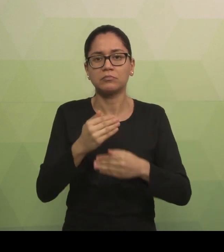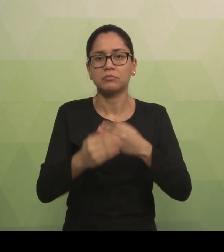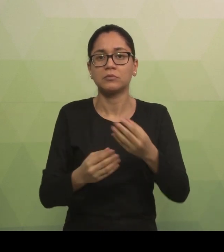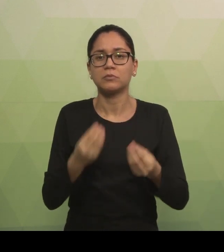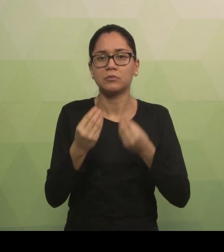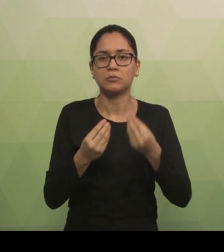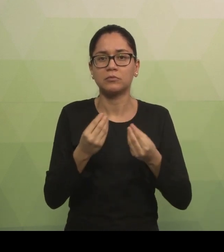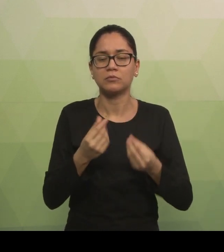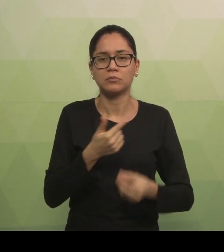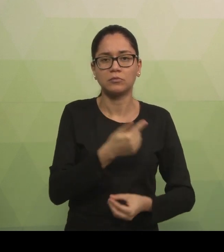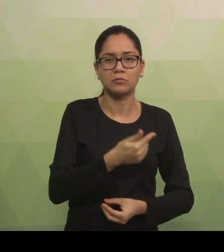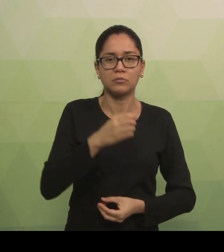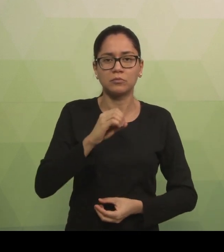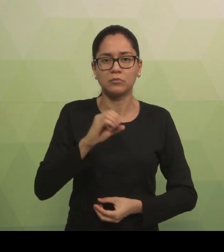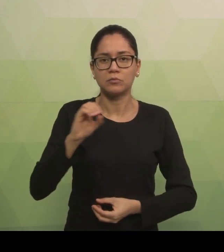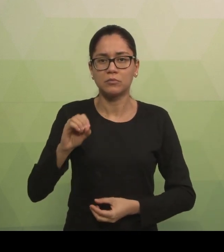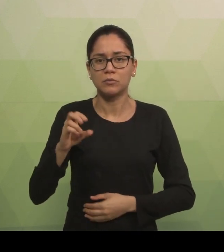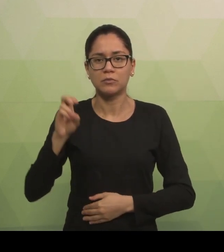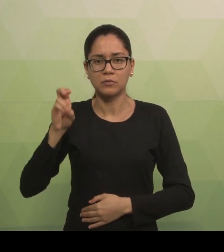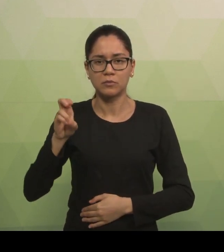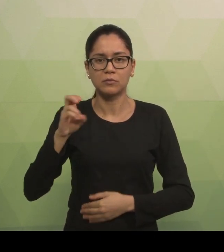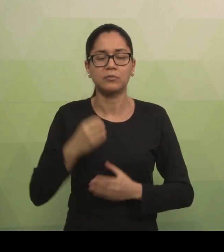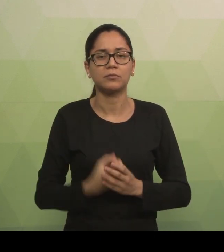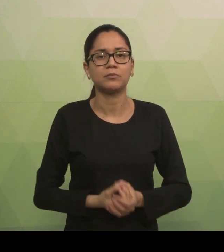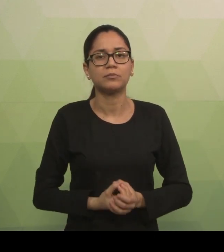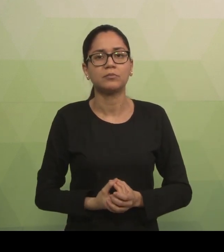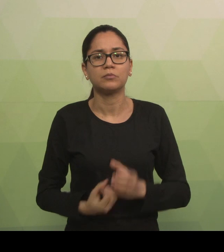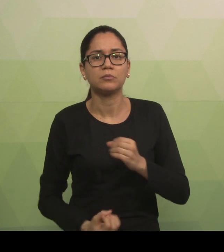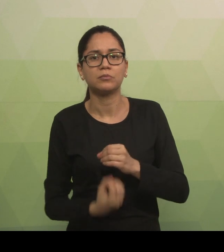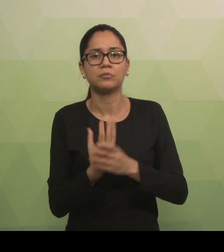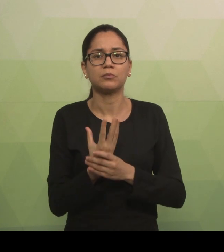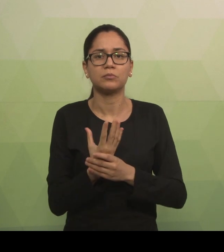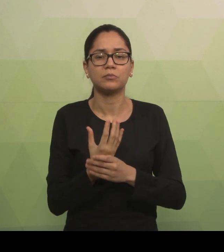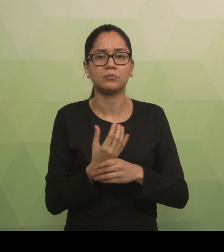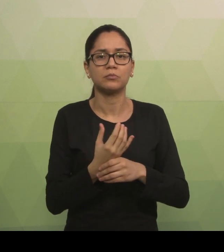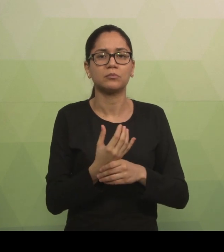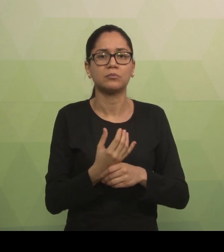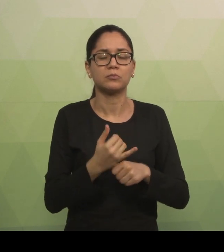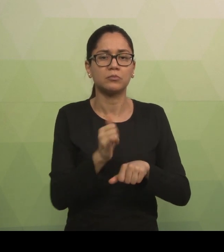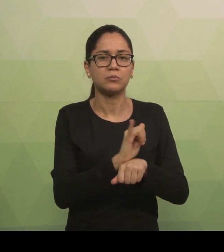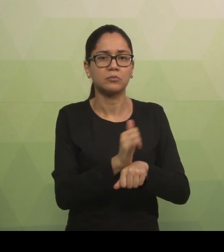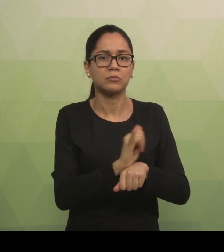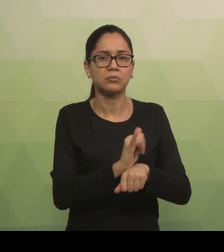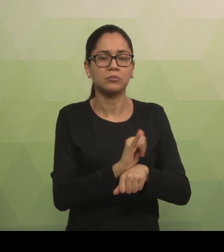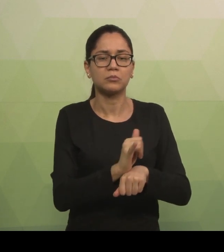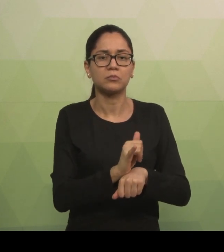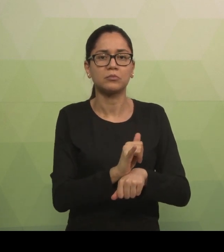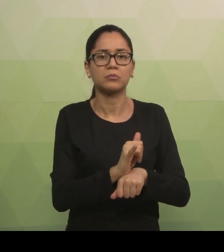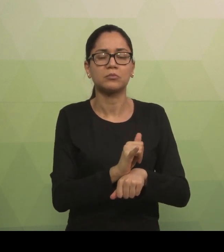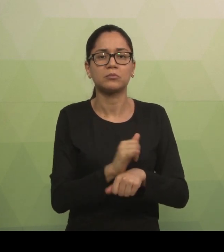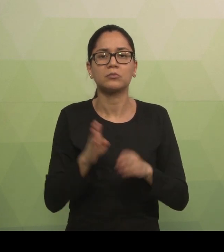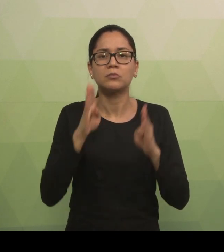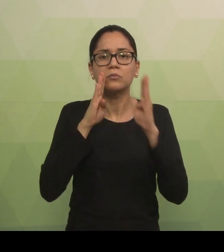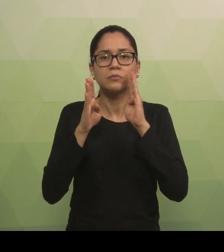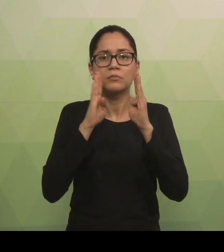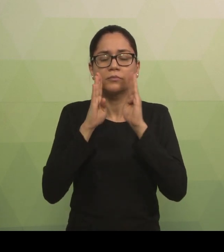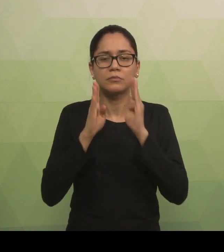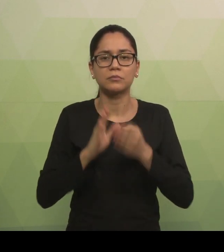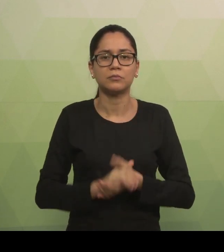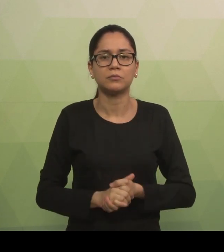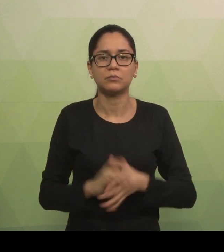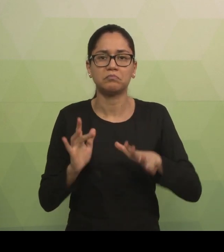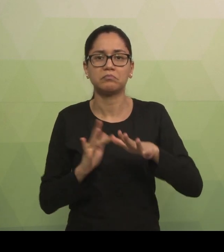1989. Mas ali a gente passa por uma lista chegando a 2005, com o surgimento do YouTube, do Facebook e todas as redes sociais como